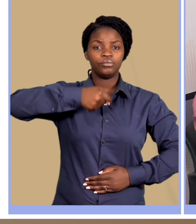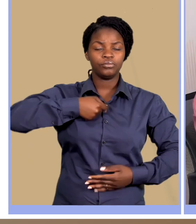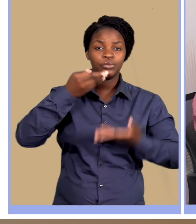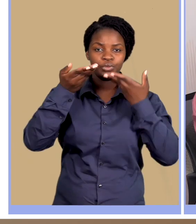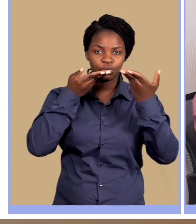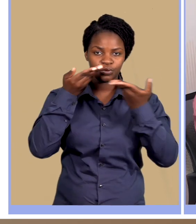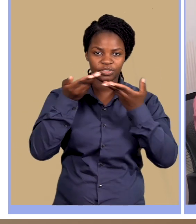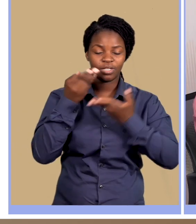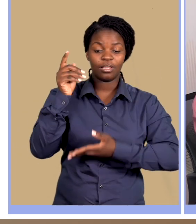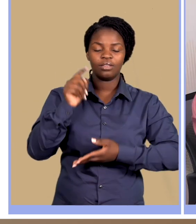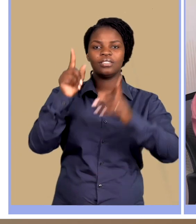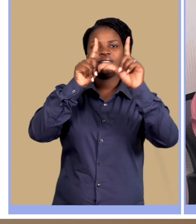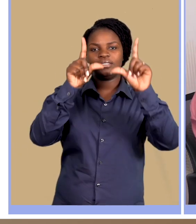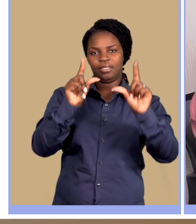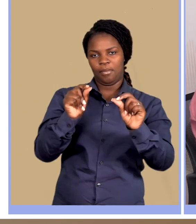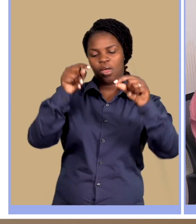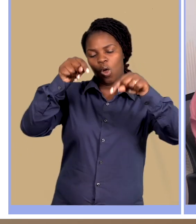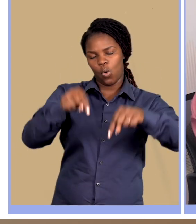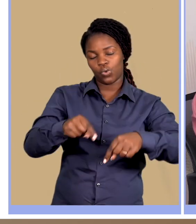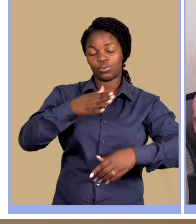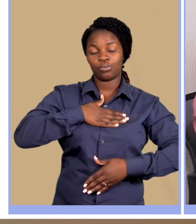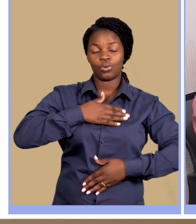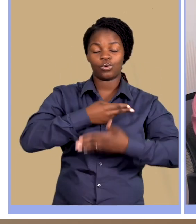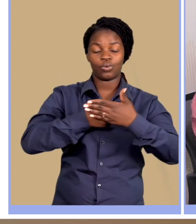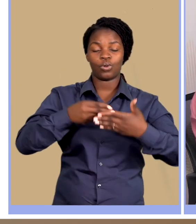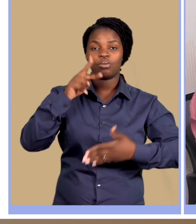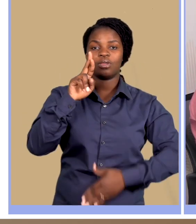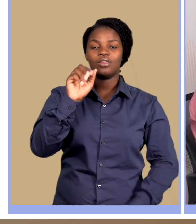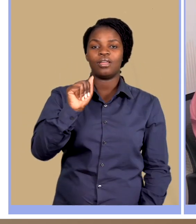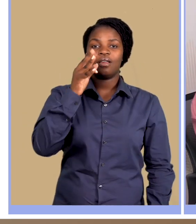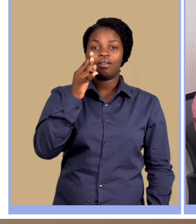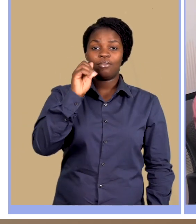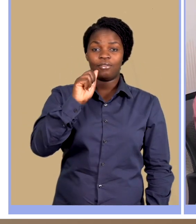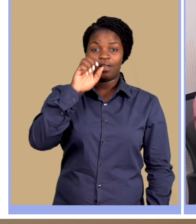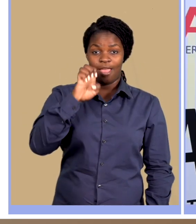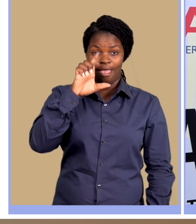E vamos falar sobre esta temática no dia de hoje. Eu sou Rafael Bata.